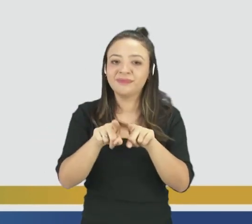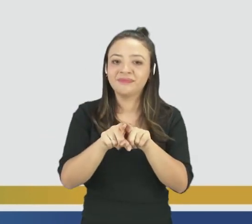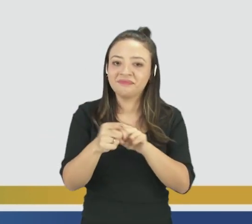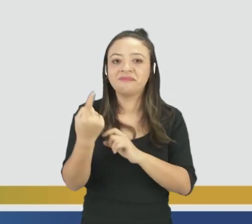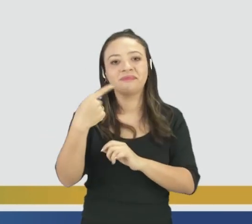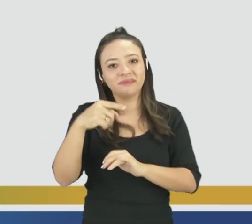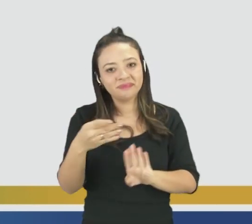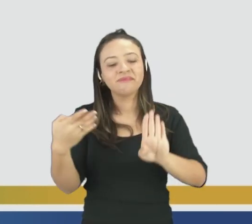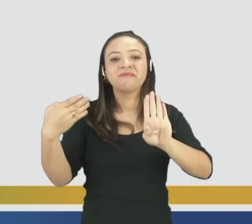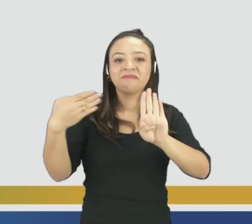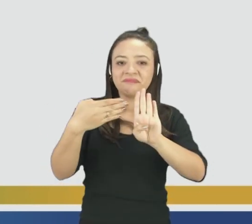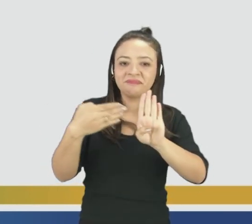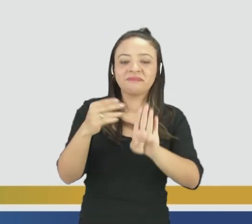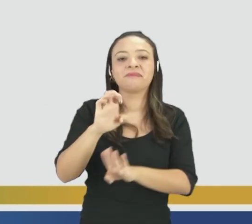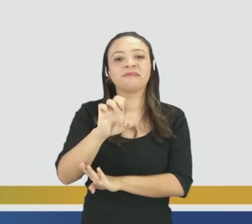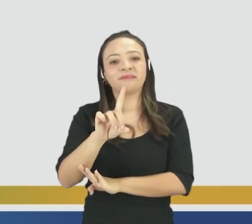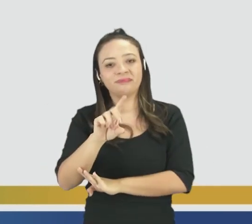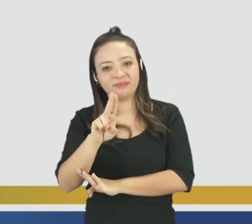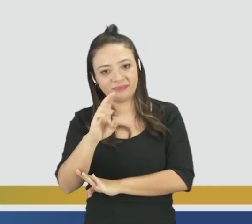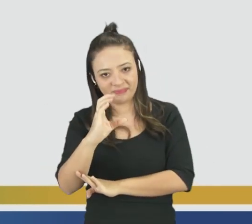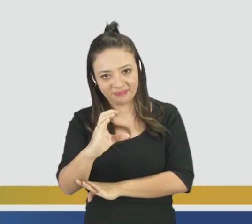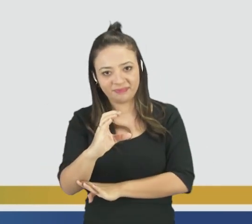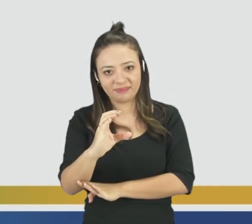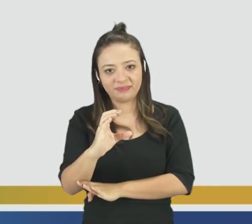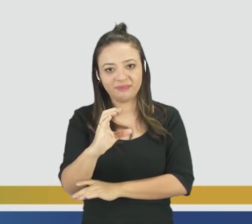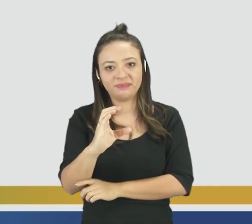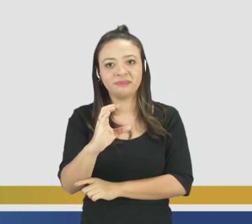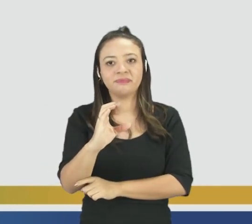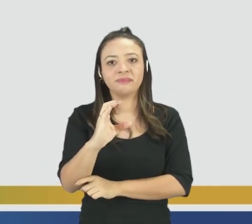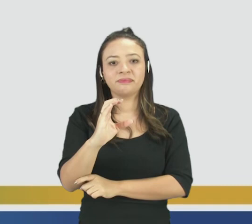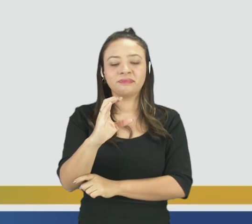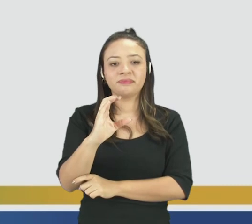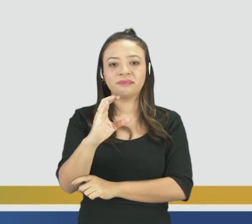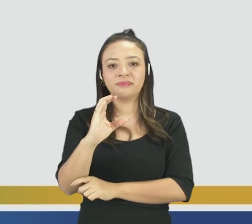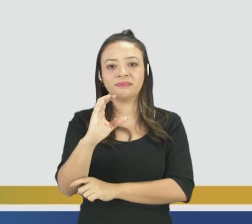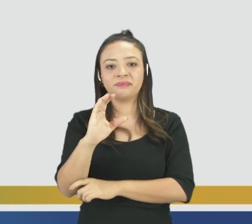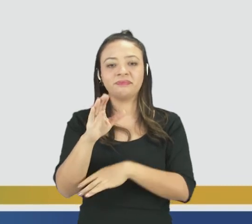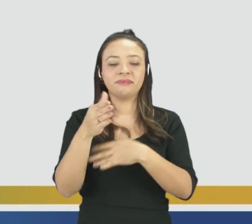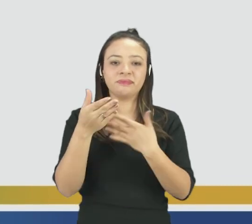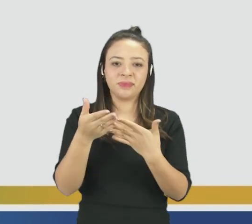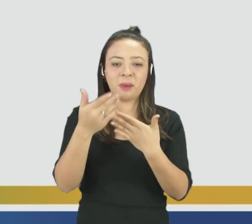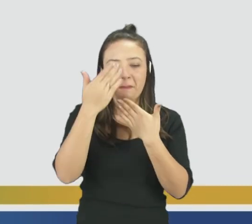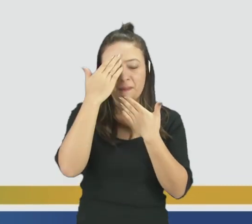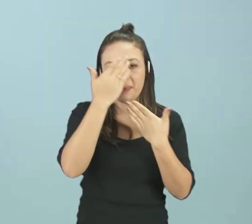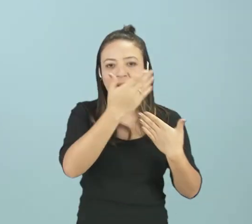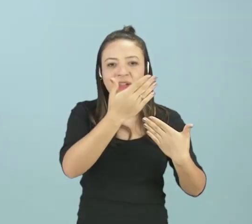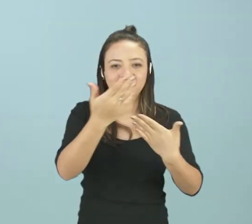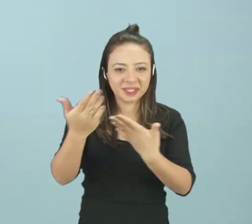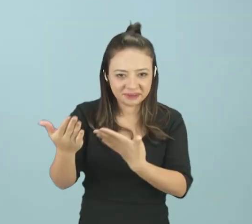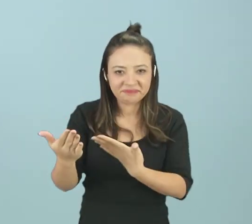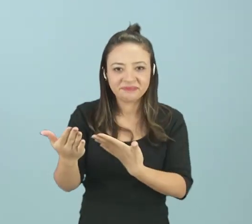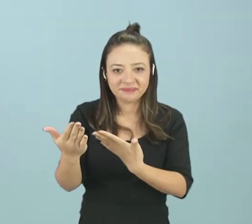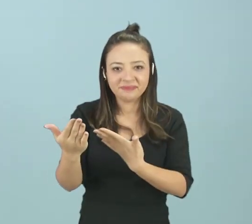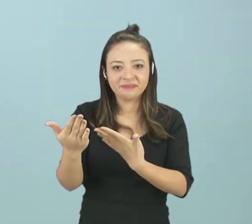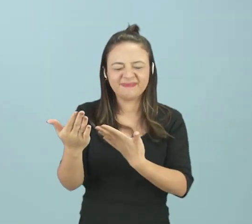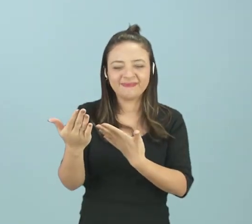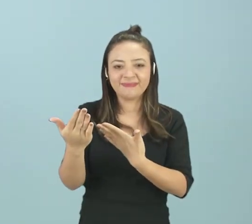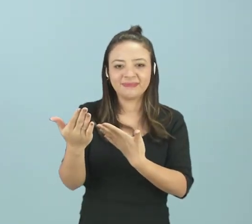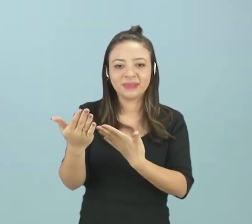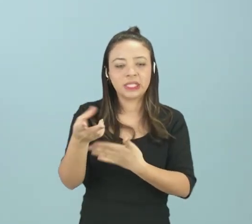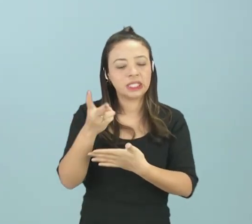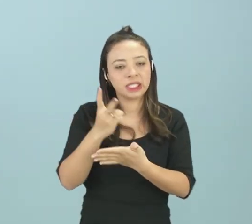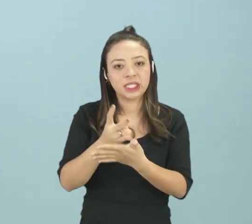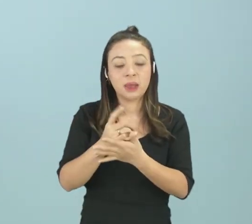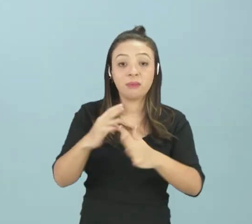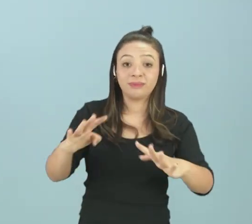você pode acessar a plataforma plataforma da eduk com isso eu agradeço a cada um de vocês que